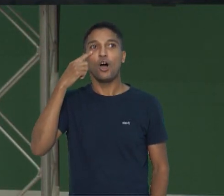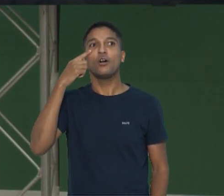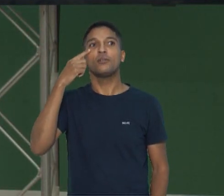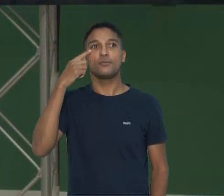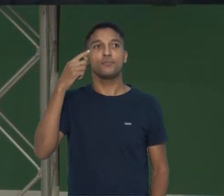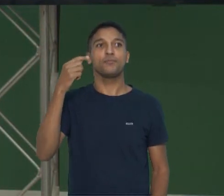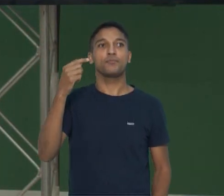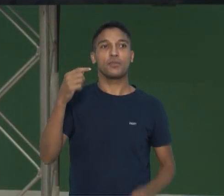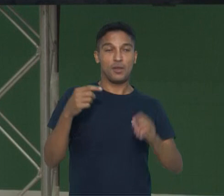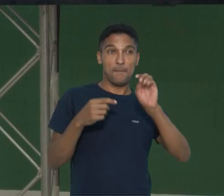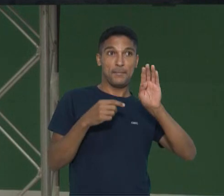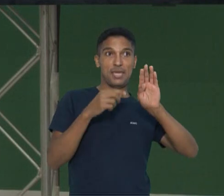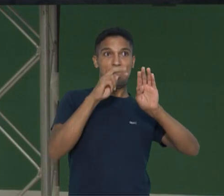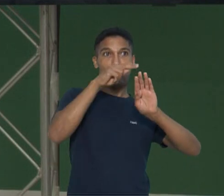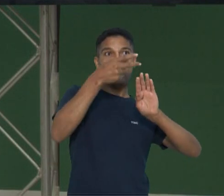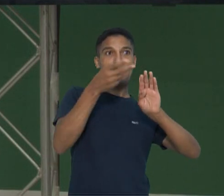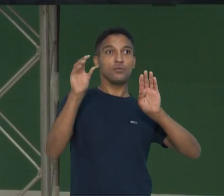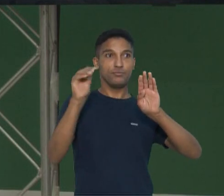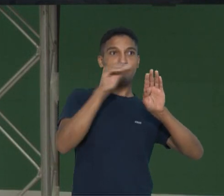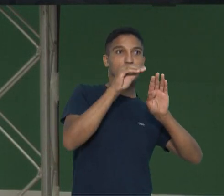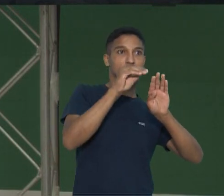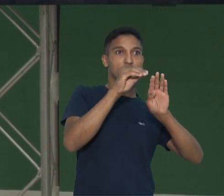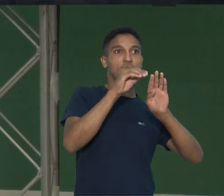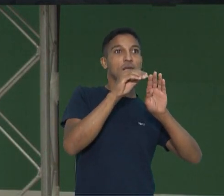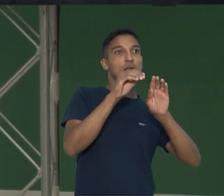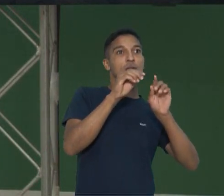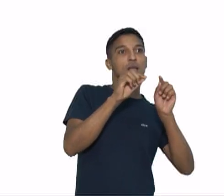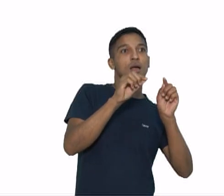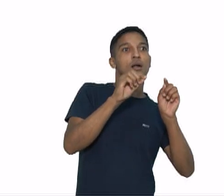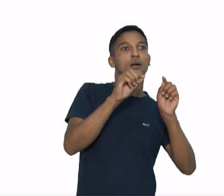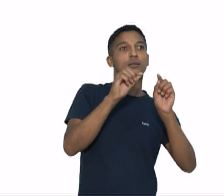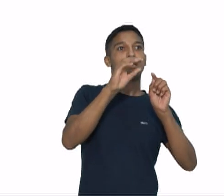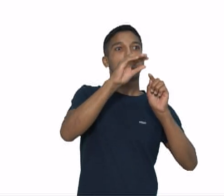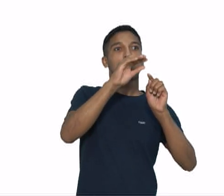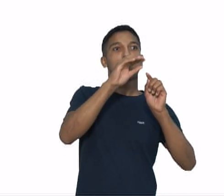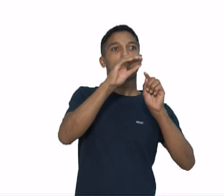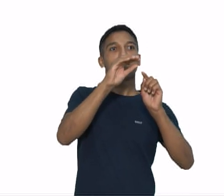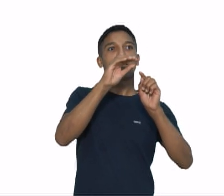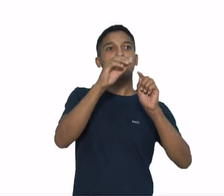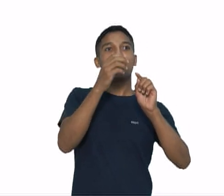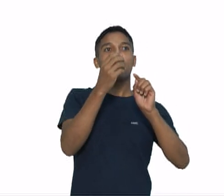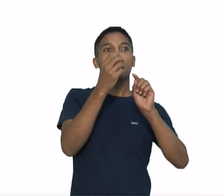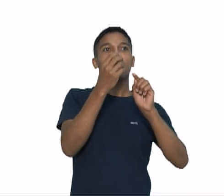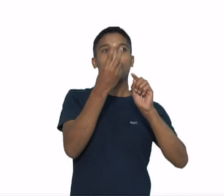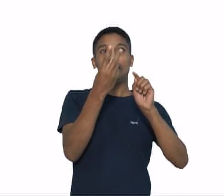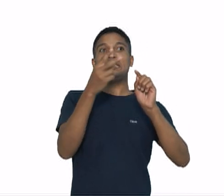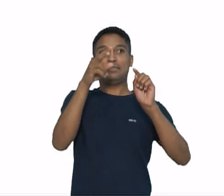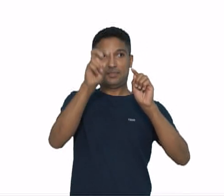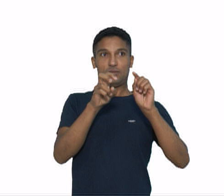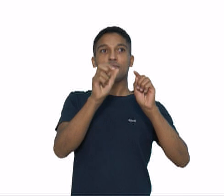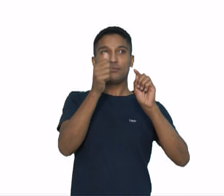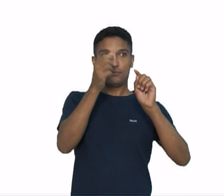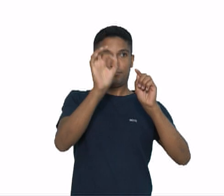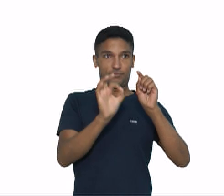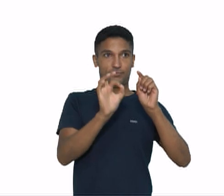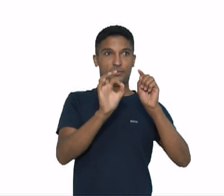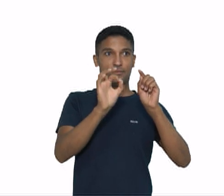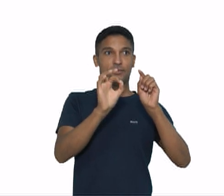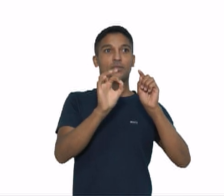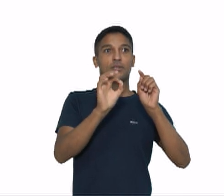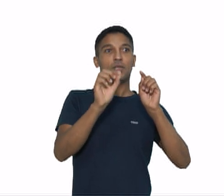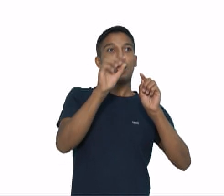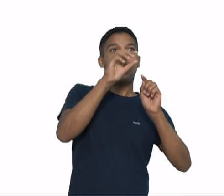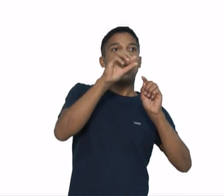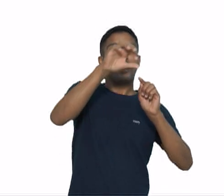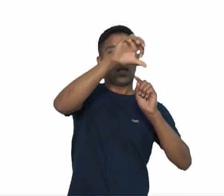b ao quadrado é 25 menos 9, que é 16. Eu deixei grifado em vermelho que o que nós vamos usar para